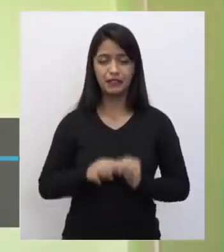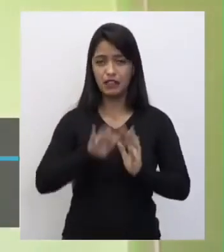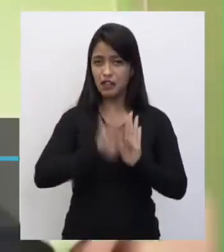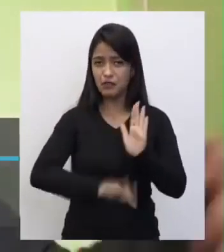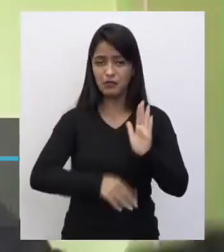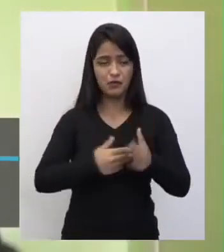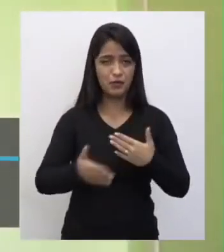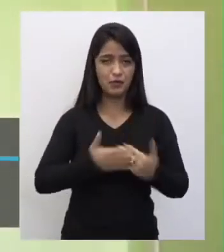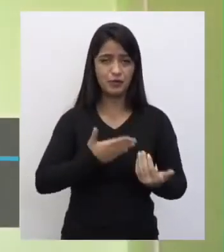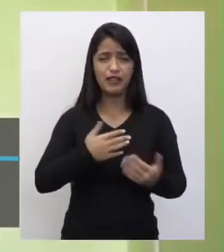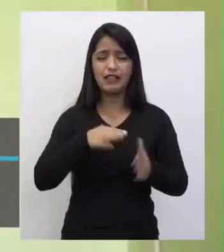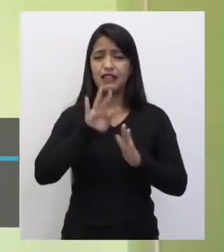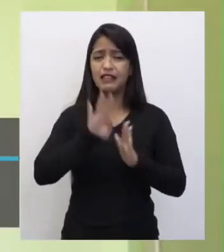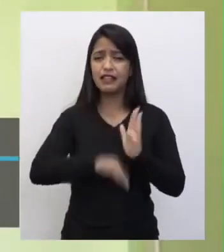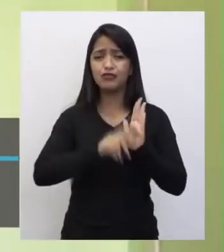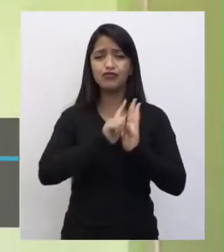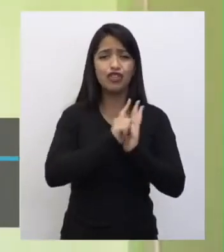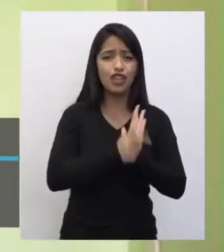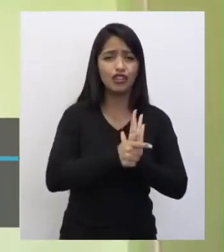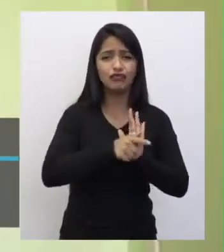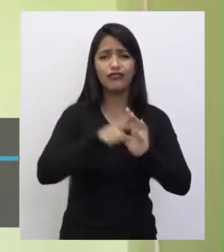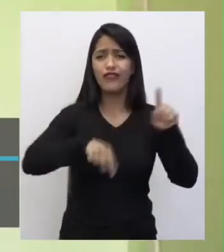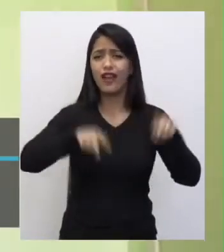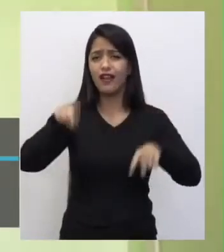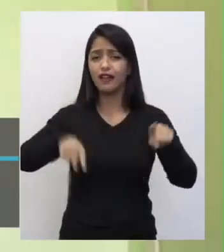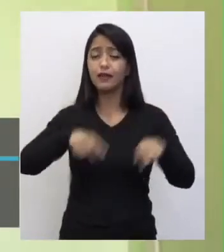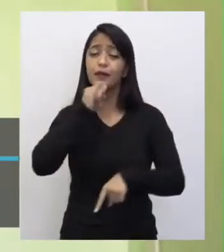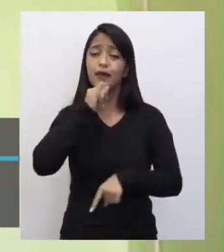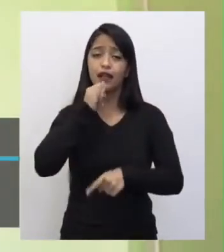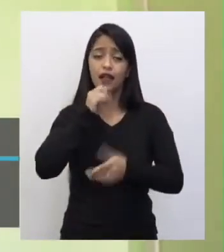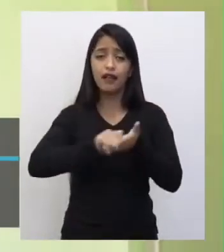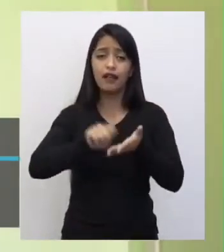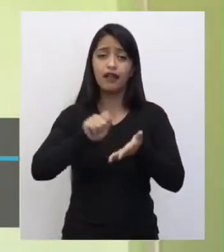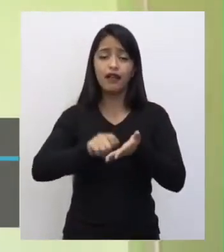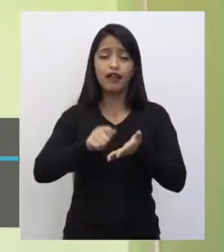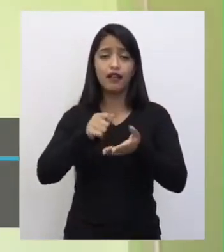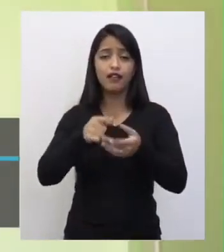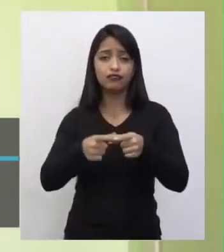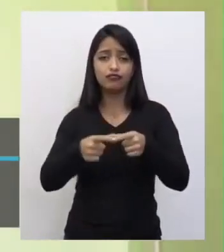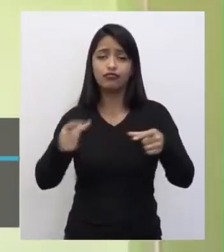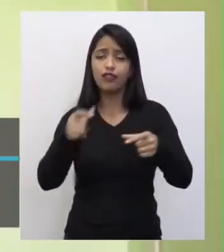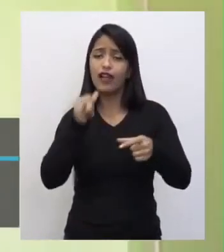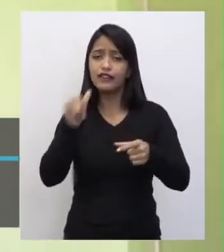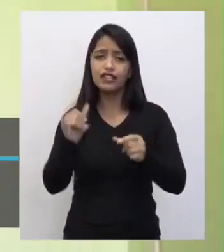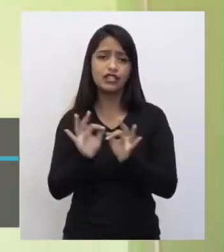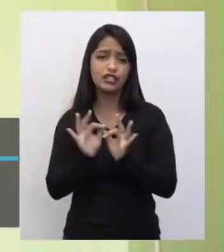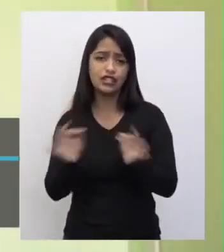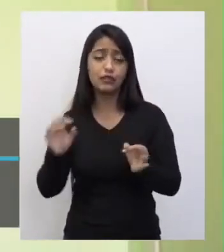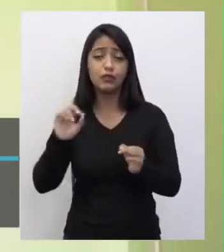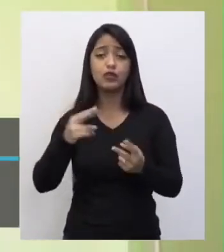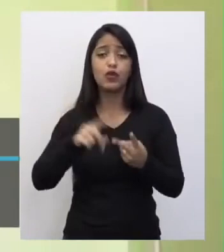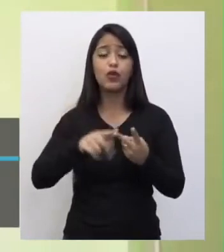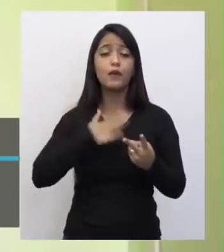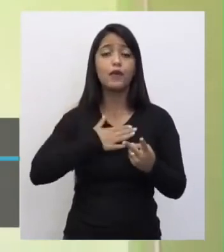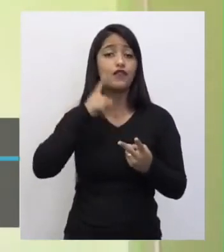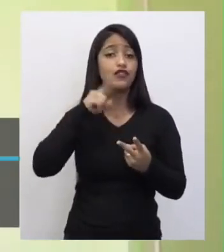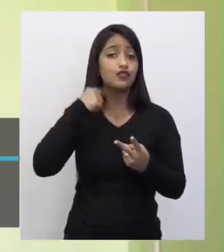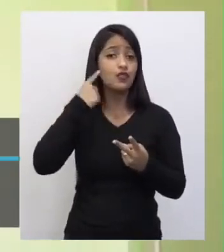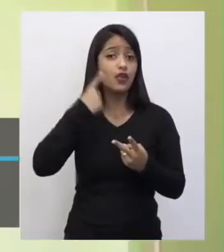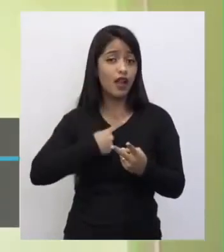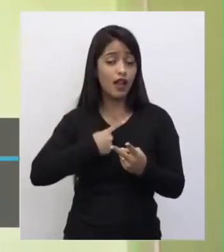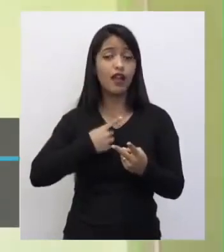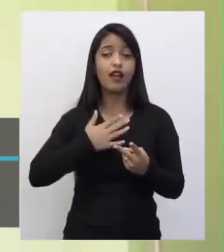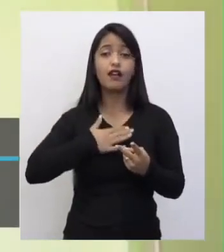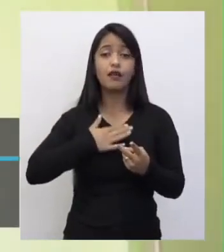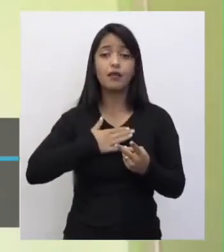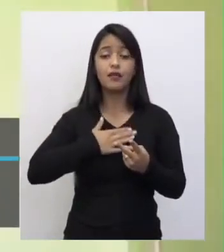né? Os mais variados gêneros textuais, desde um bilhetinho até uma dissertação para o vestibular, enfim. A